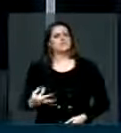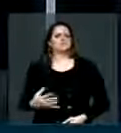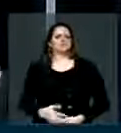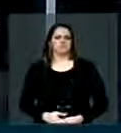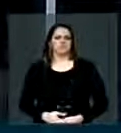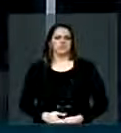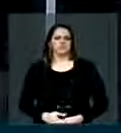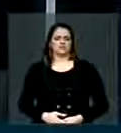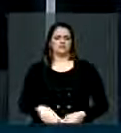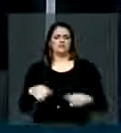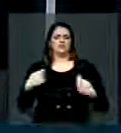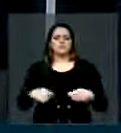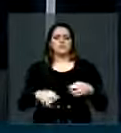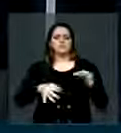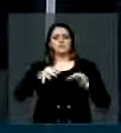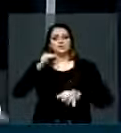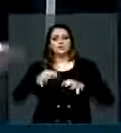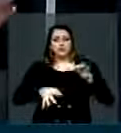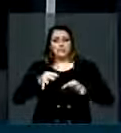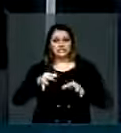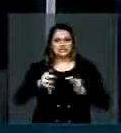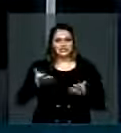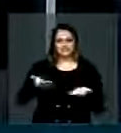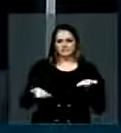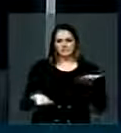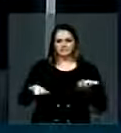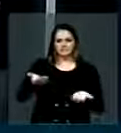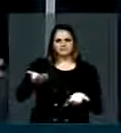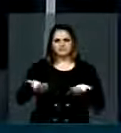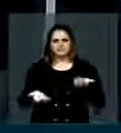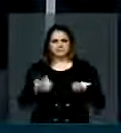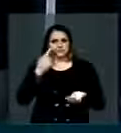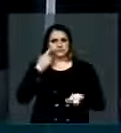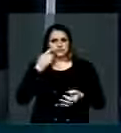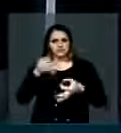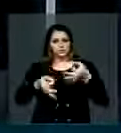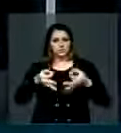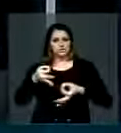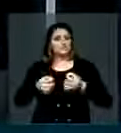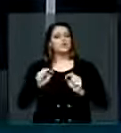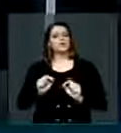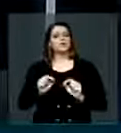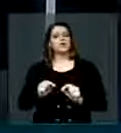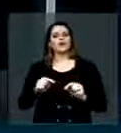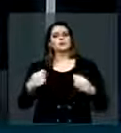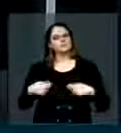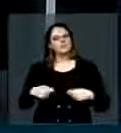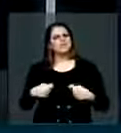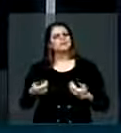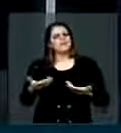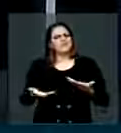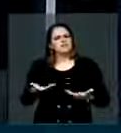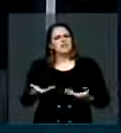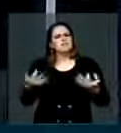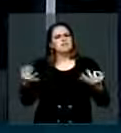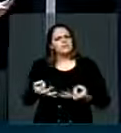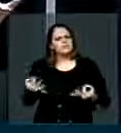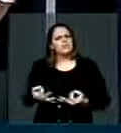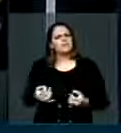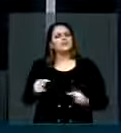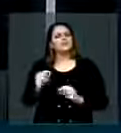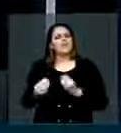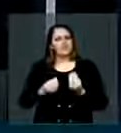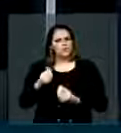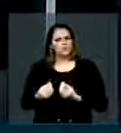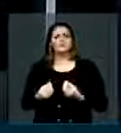que a balança do judiciário, que tem que trabalhar em perfeita harmonia, tem que trabalhar em